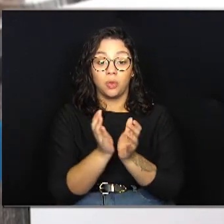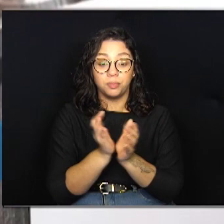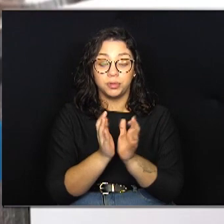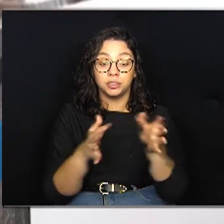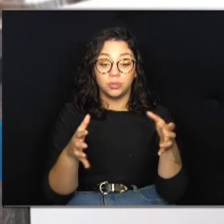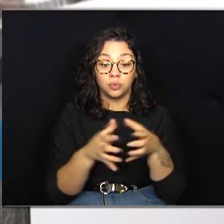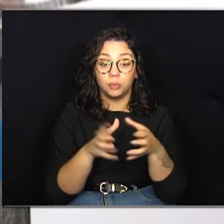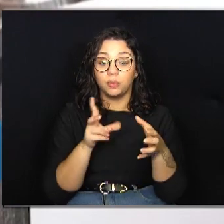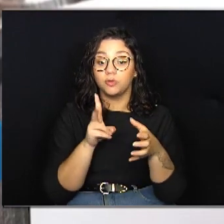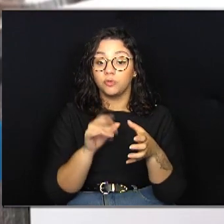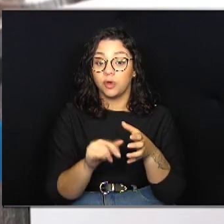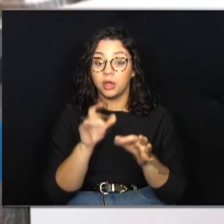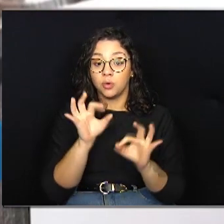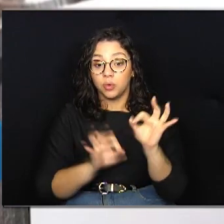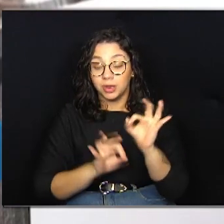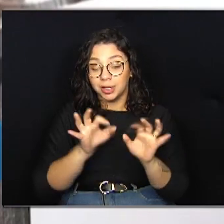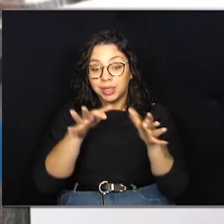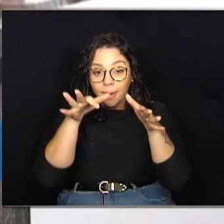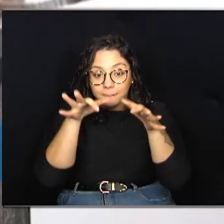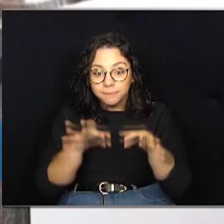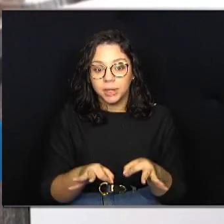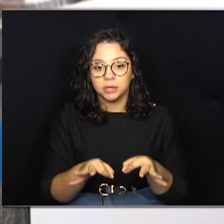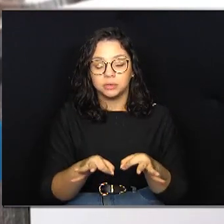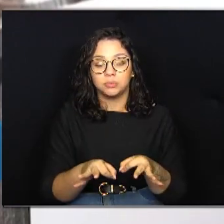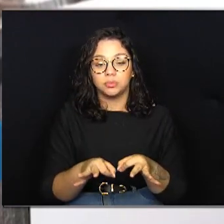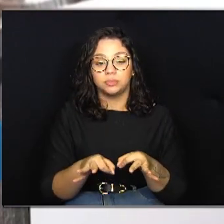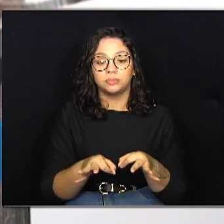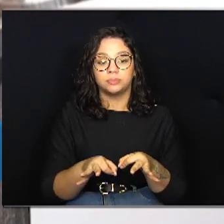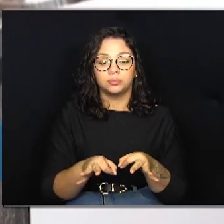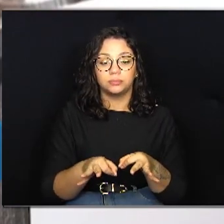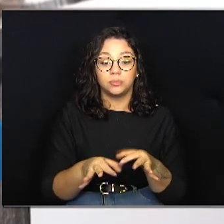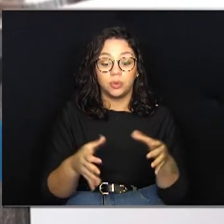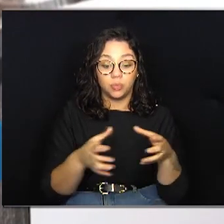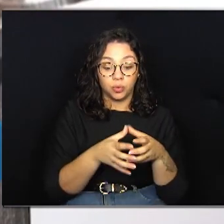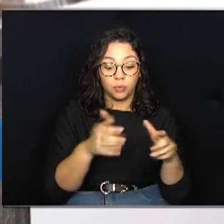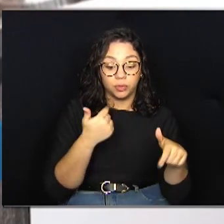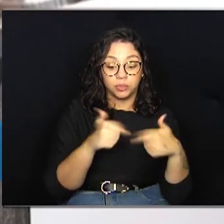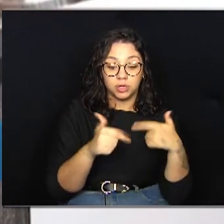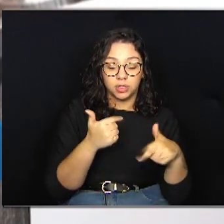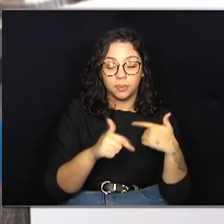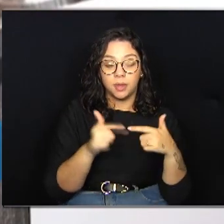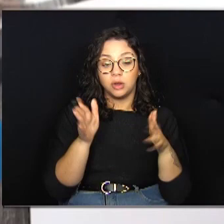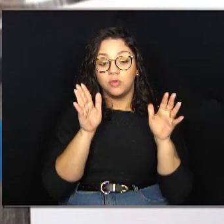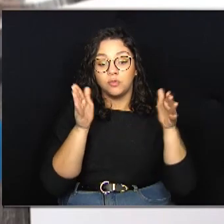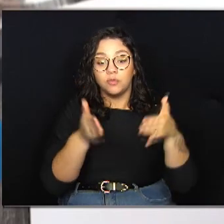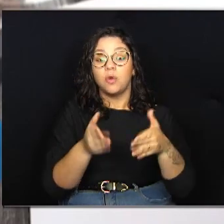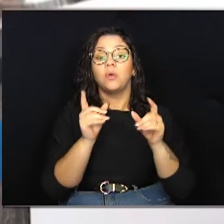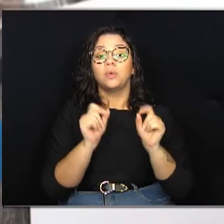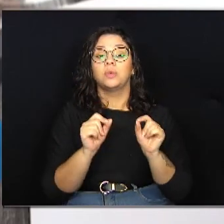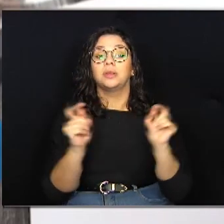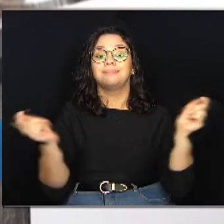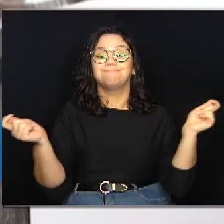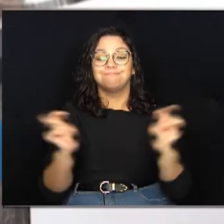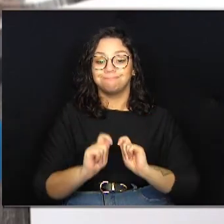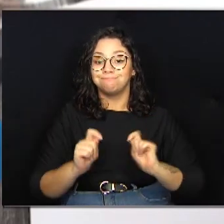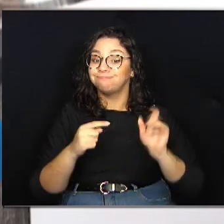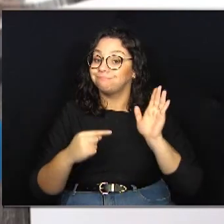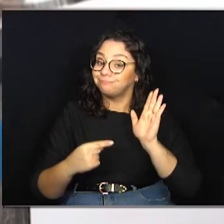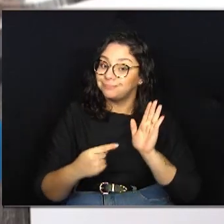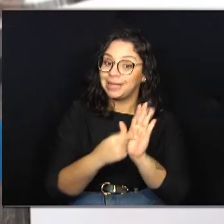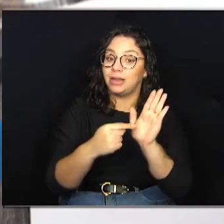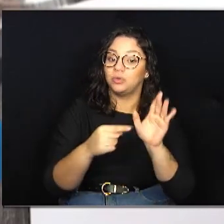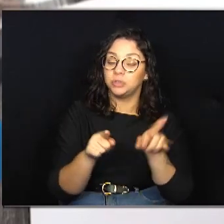vai organizar mesmo de fato, um grupo de trabalho para que a gente possa tanto denunciar, mas